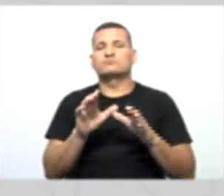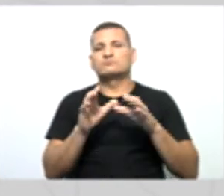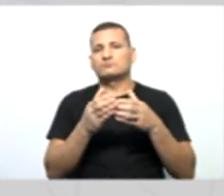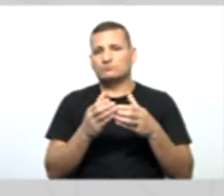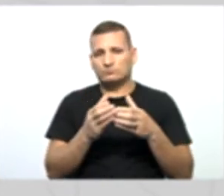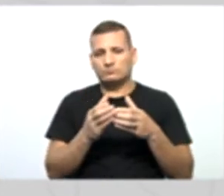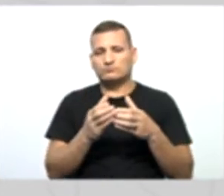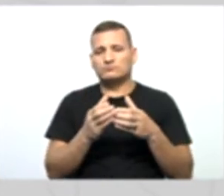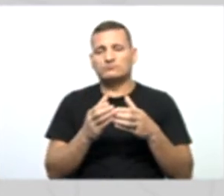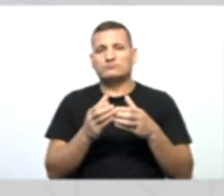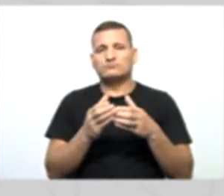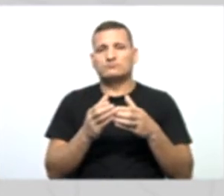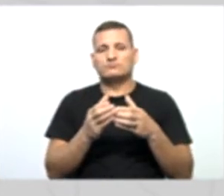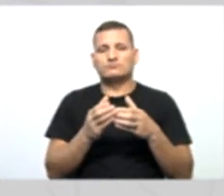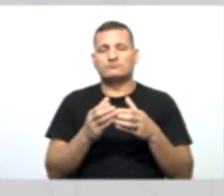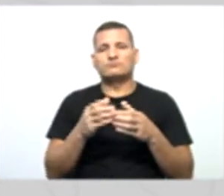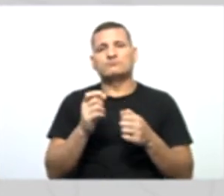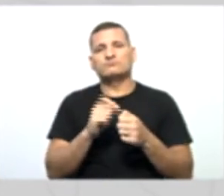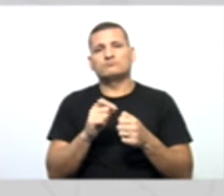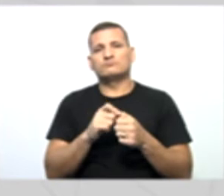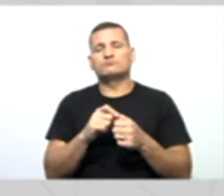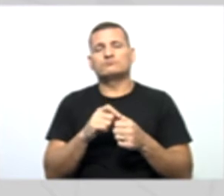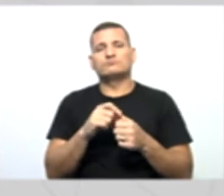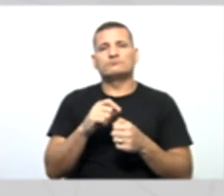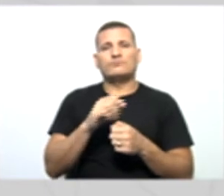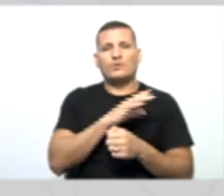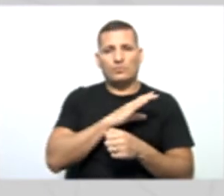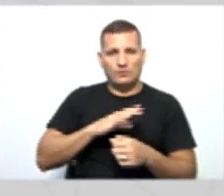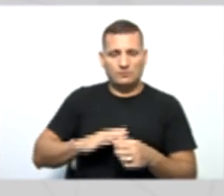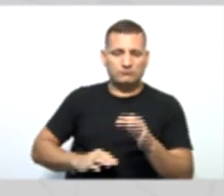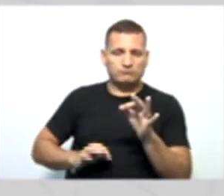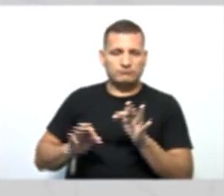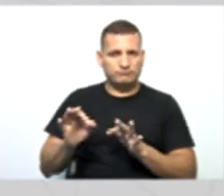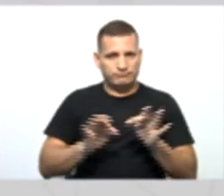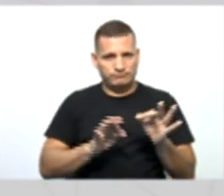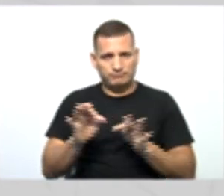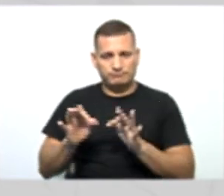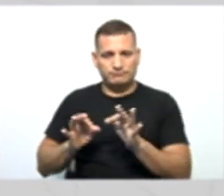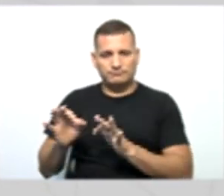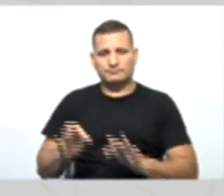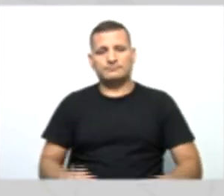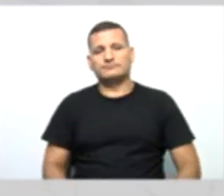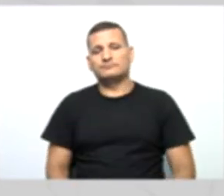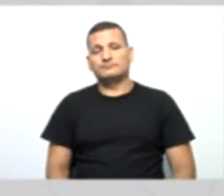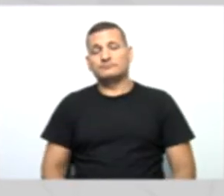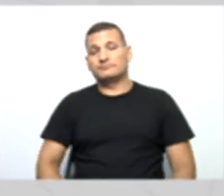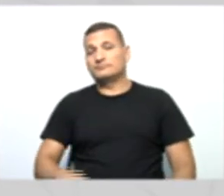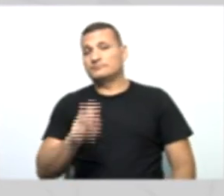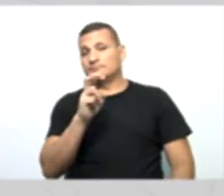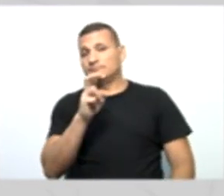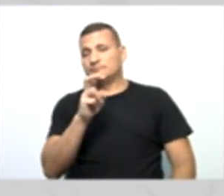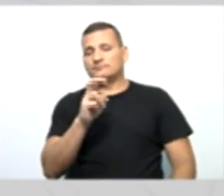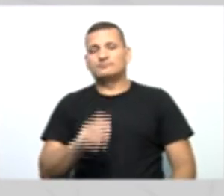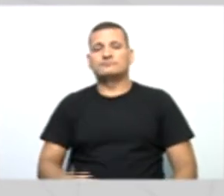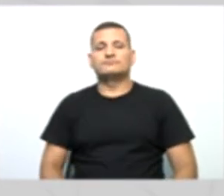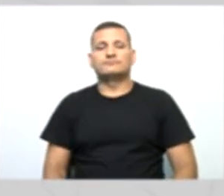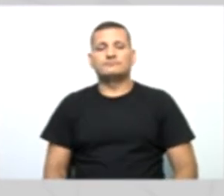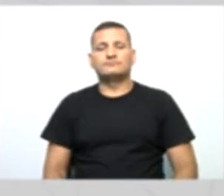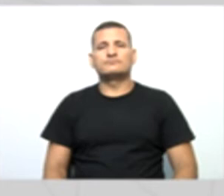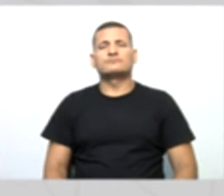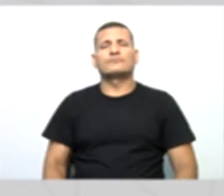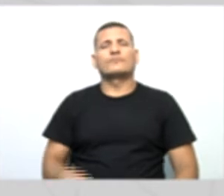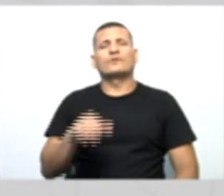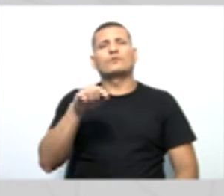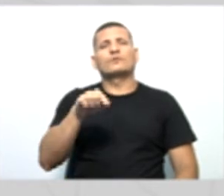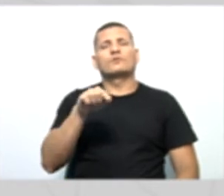alguma atividade que faça a coordenação dessa atividade. Na quinta questão, qual que é a atividade da